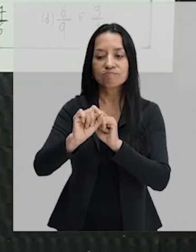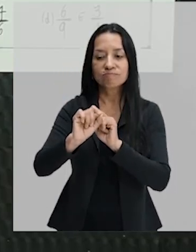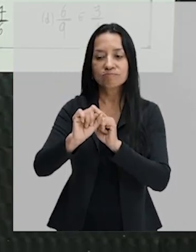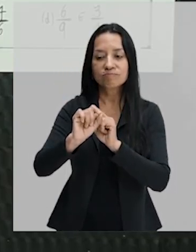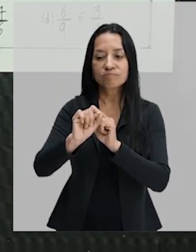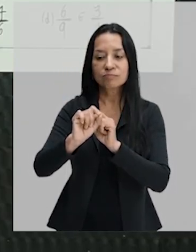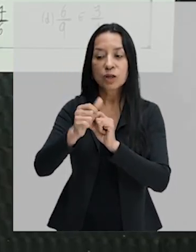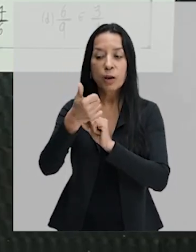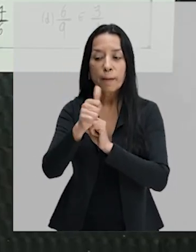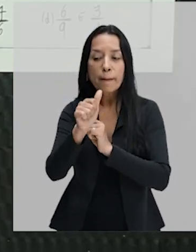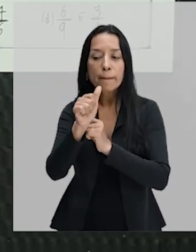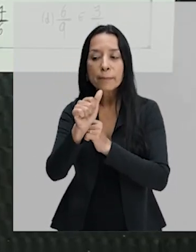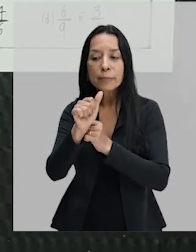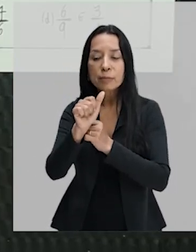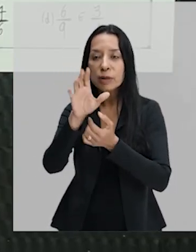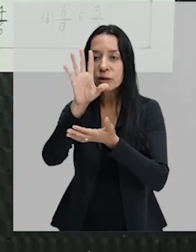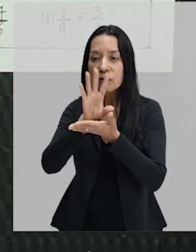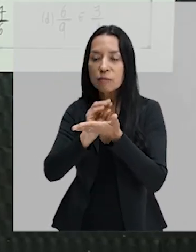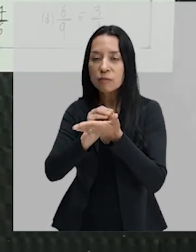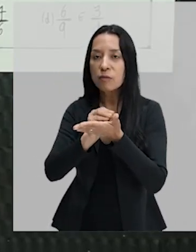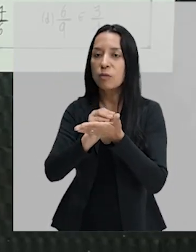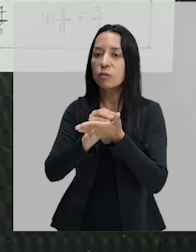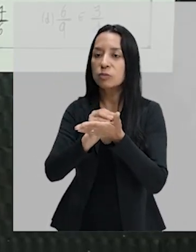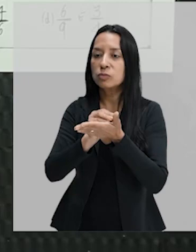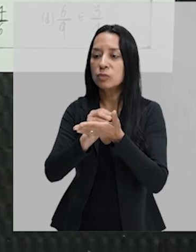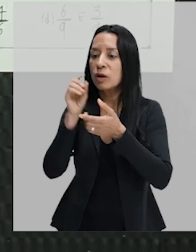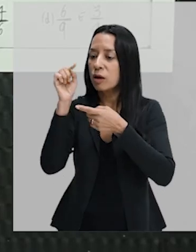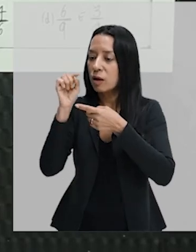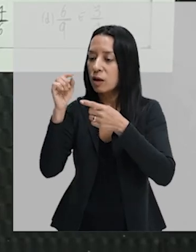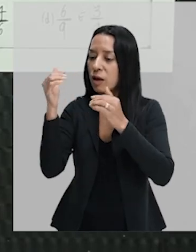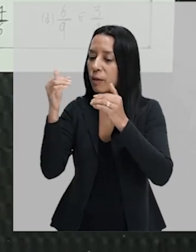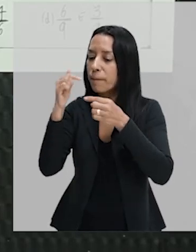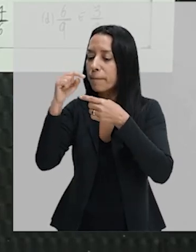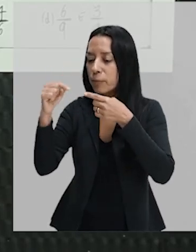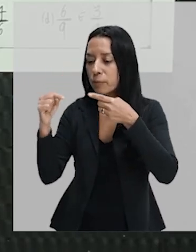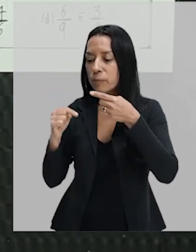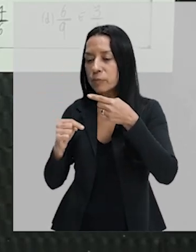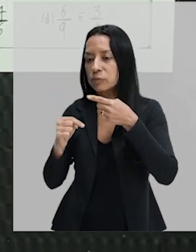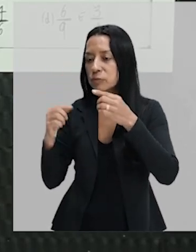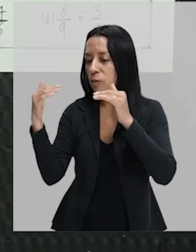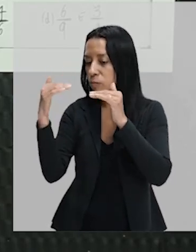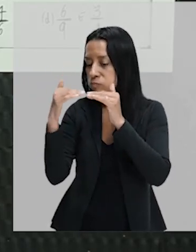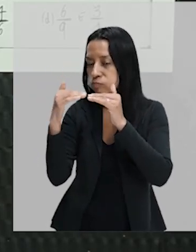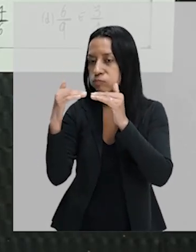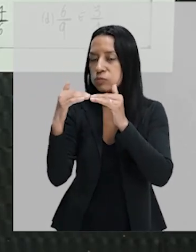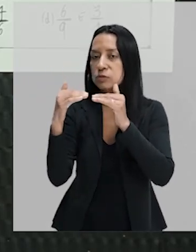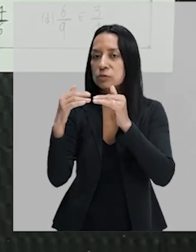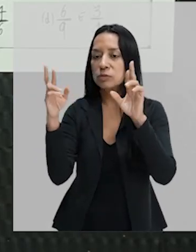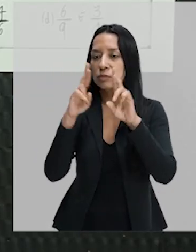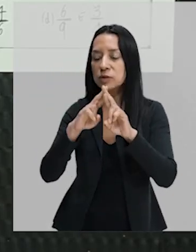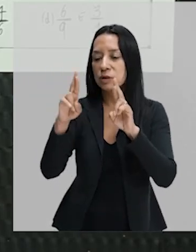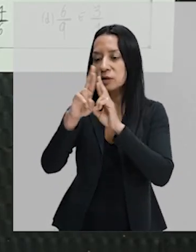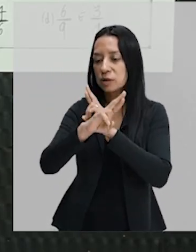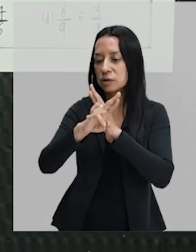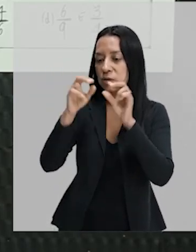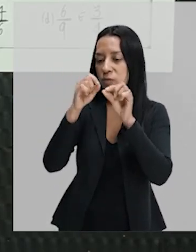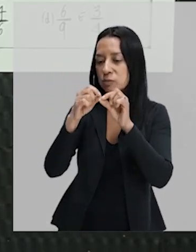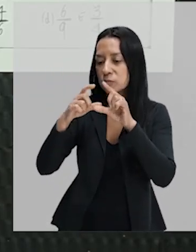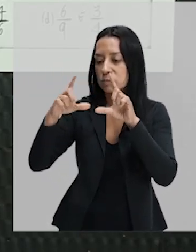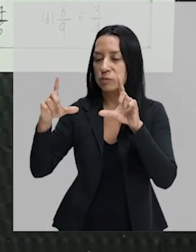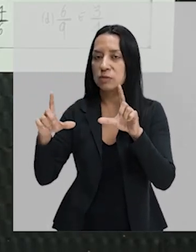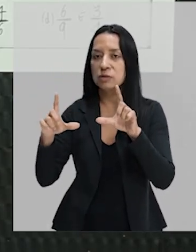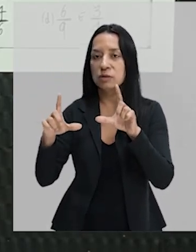dessa primeira foto é proporcional, forma uma proporção em relação à sua ampliação.